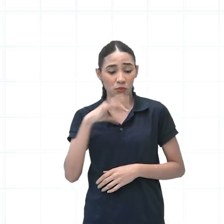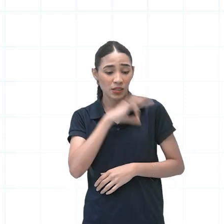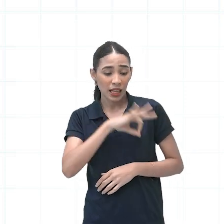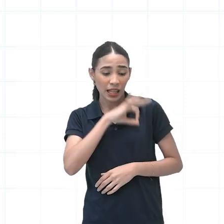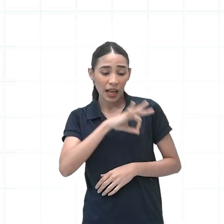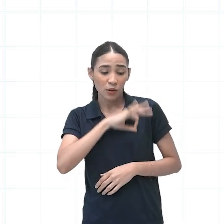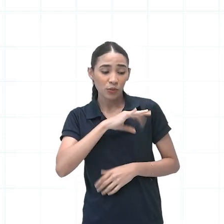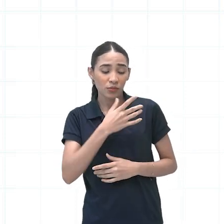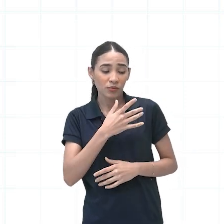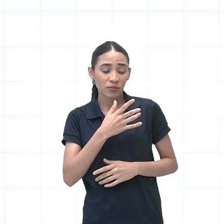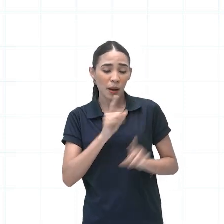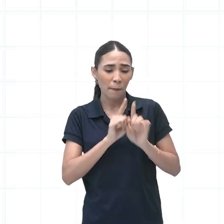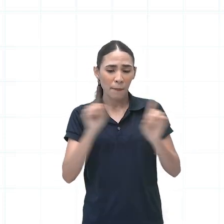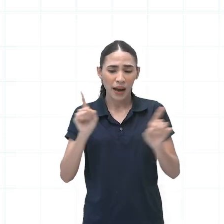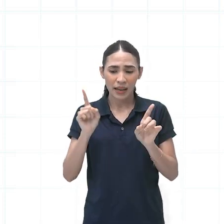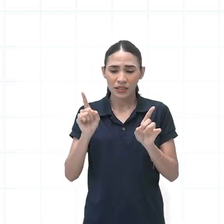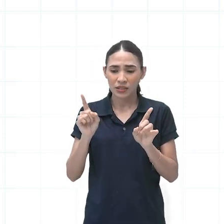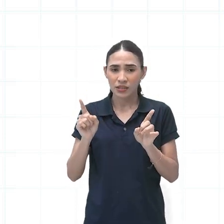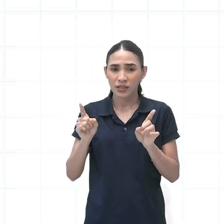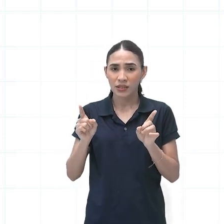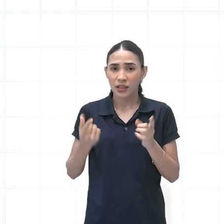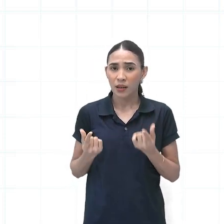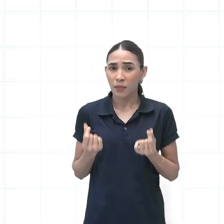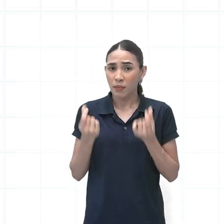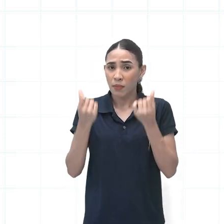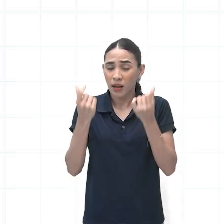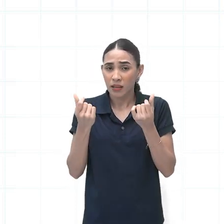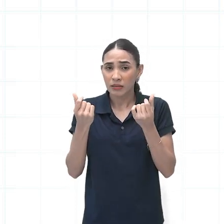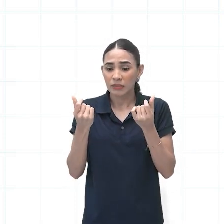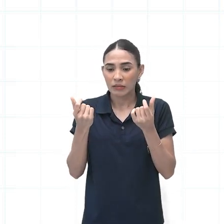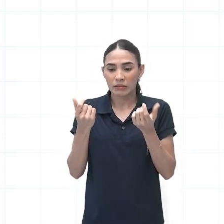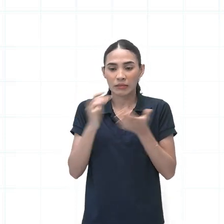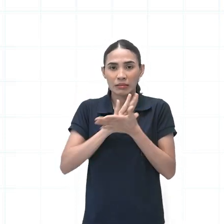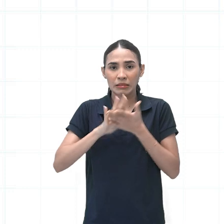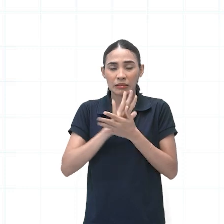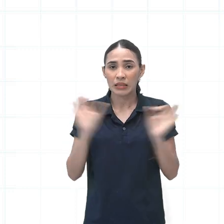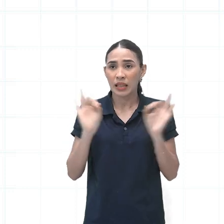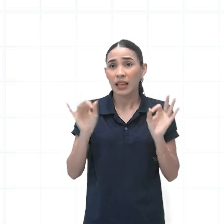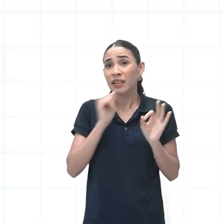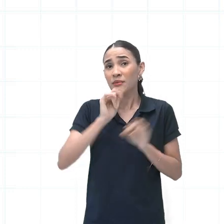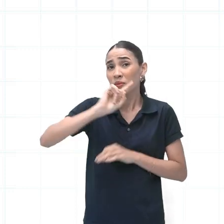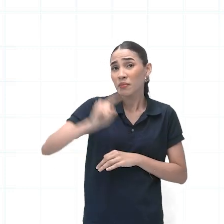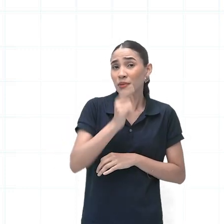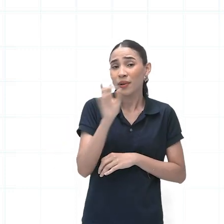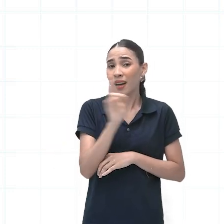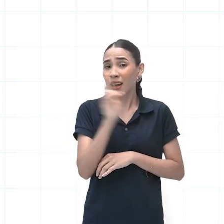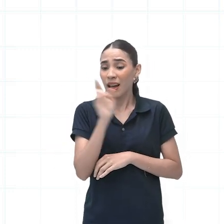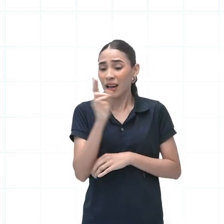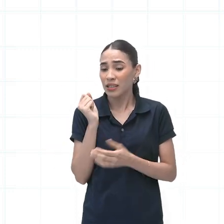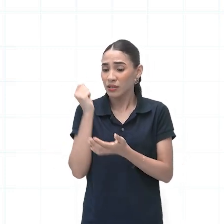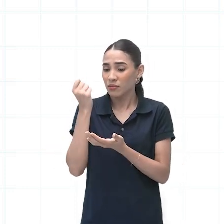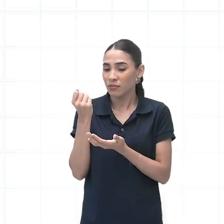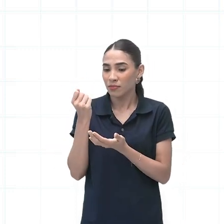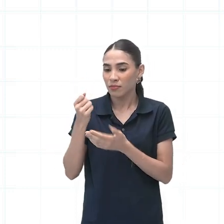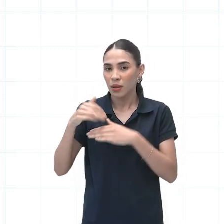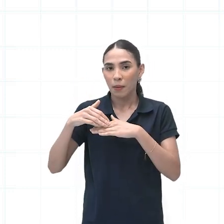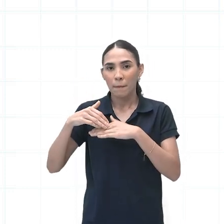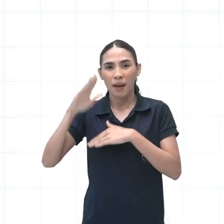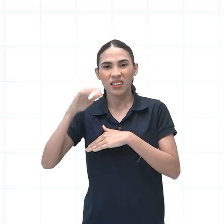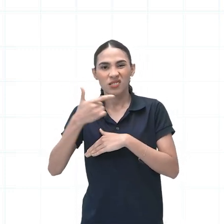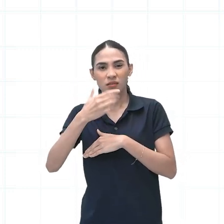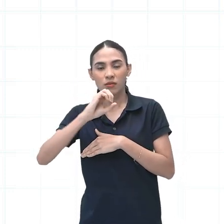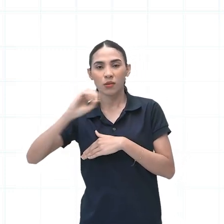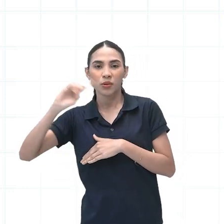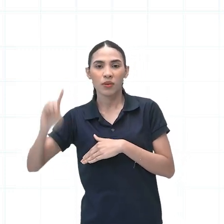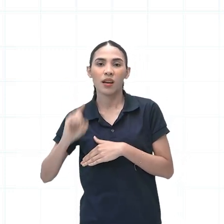X e gastam muito além desse salário. Então, é como se a pessoa recebesse R$1.000 de salário e gastasse R$2.000. Então,